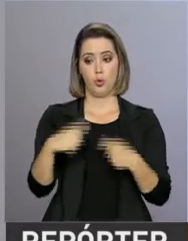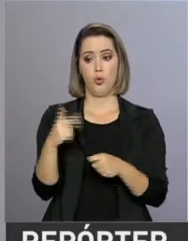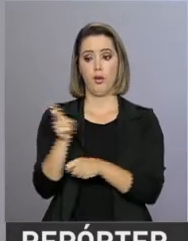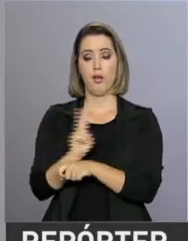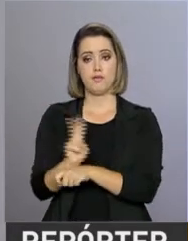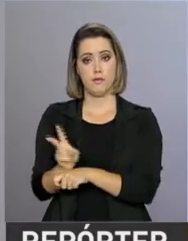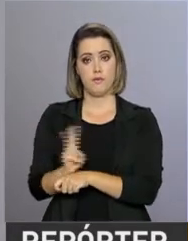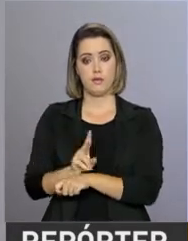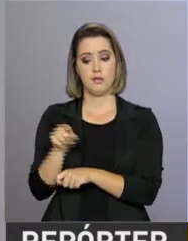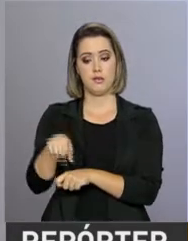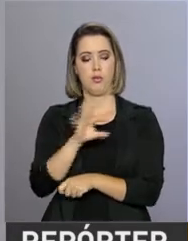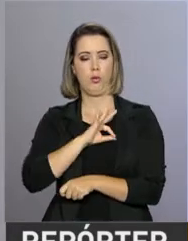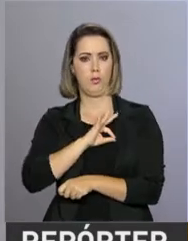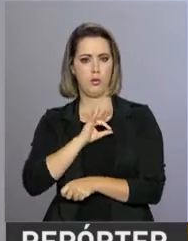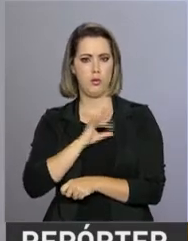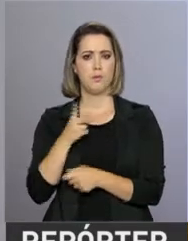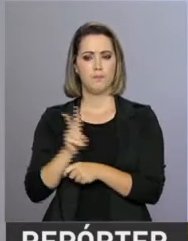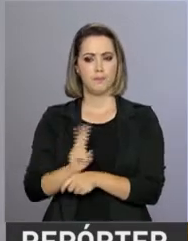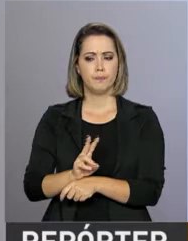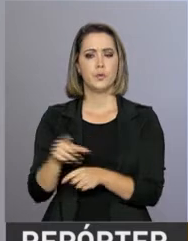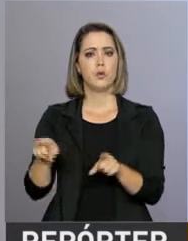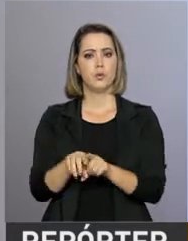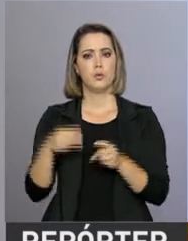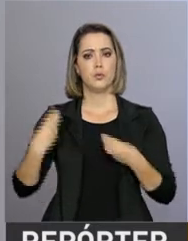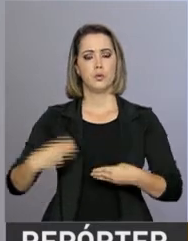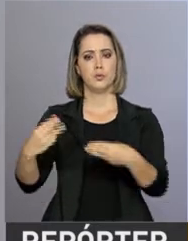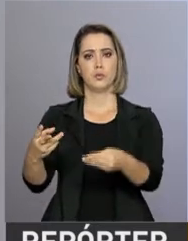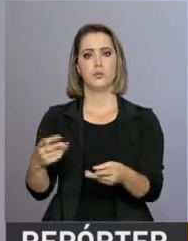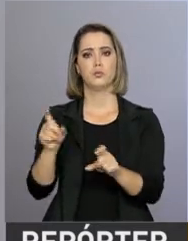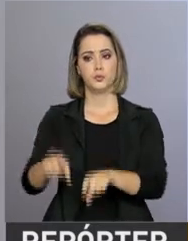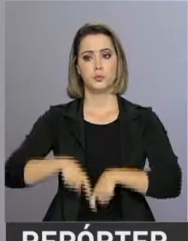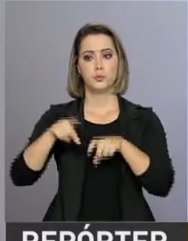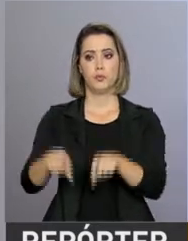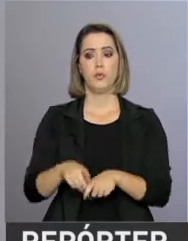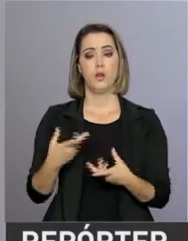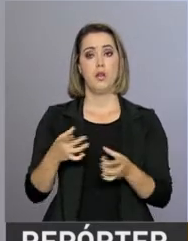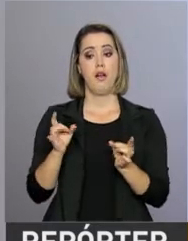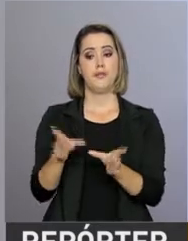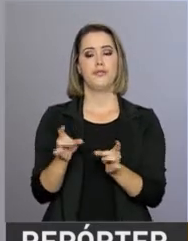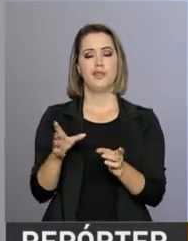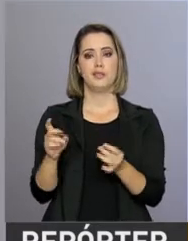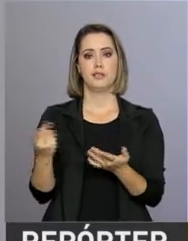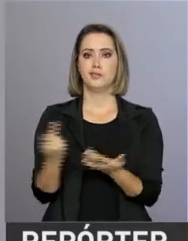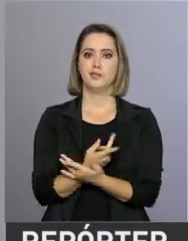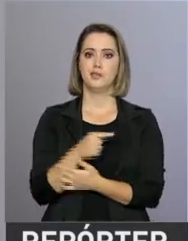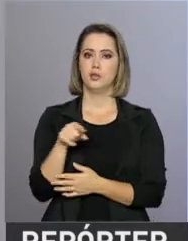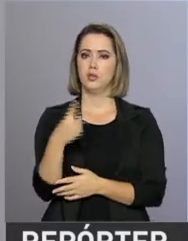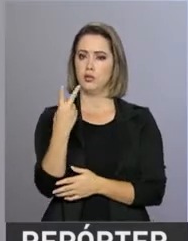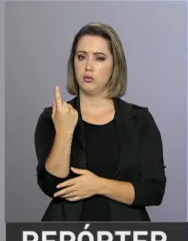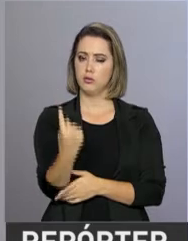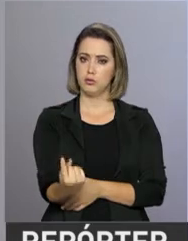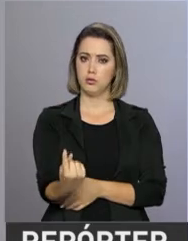sob fiscalização intensiva do Ministério da Agricultura, as exportações realizadas por estes